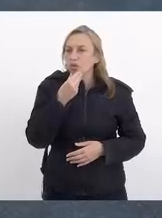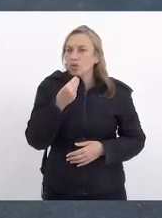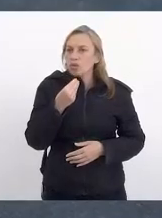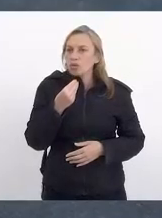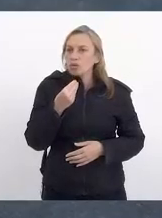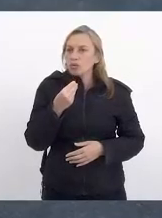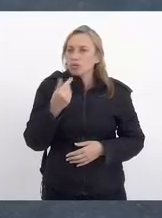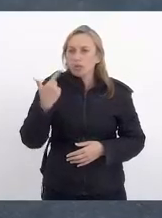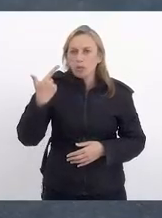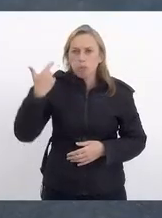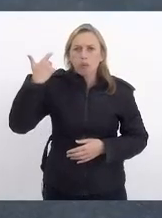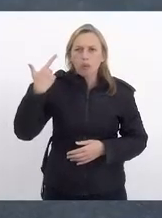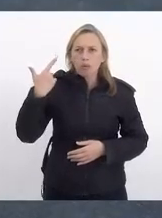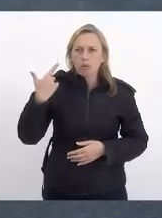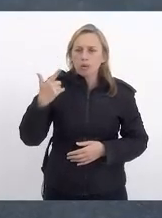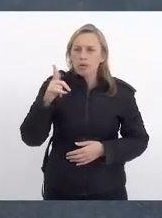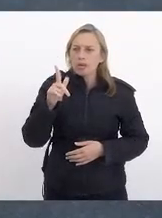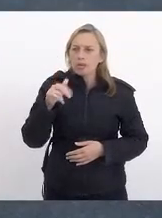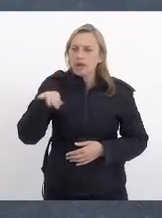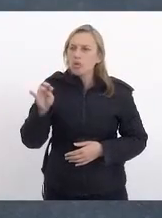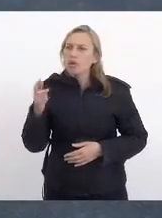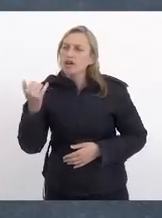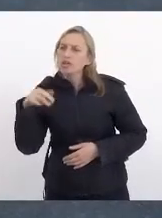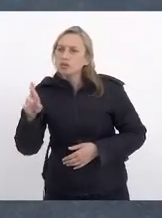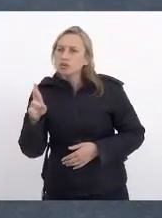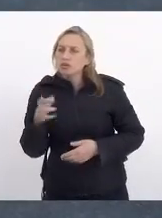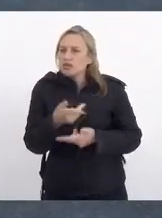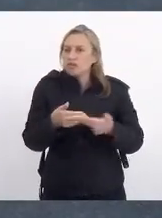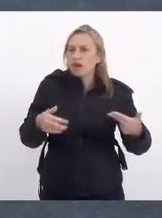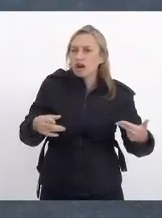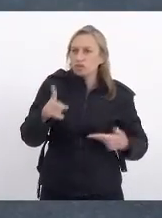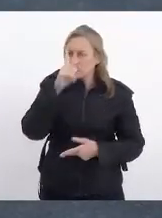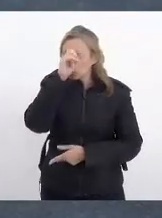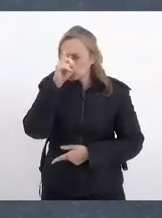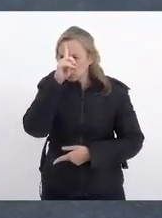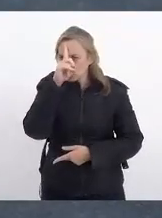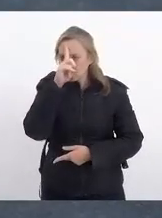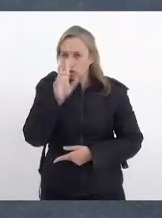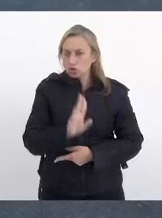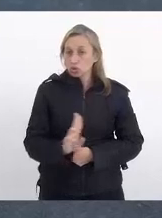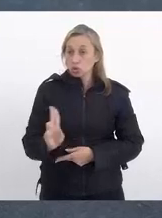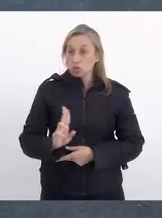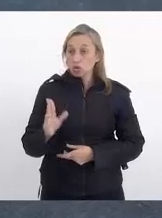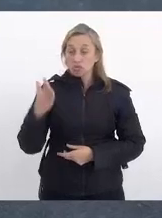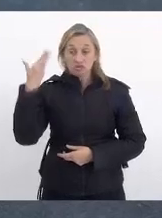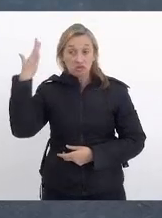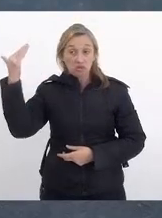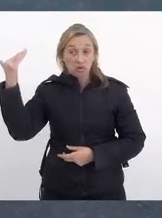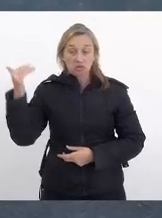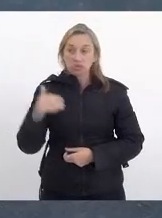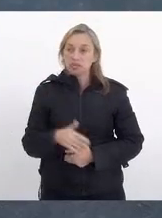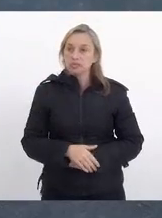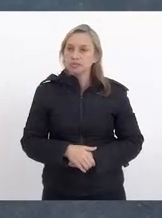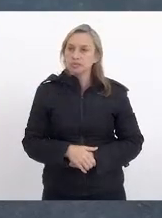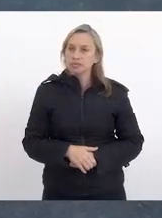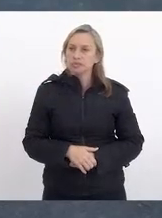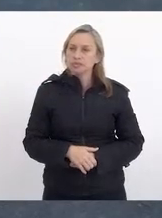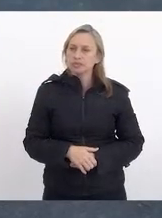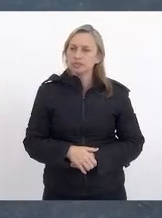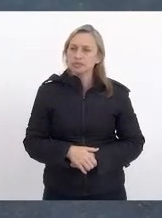acuado na cabeça ele passou por vários é de nome e renome